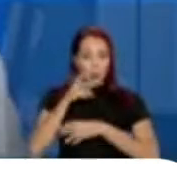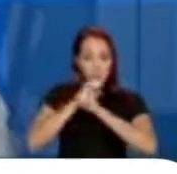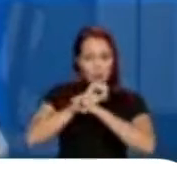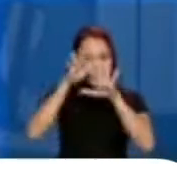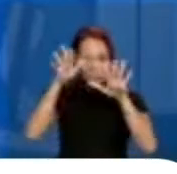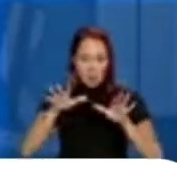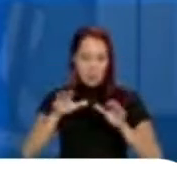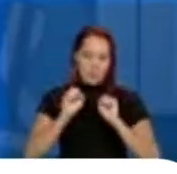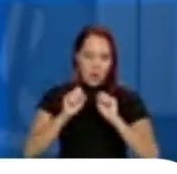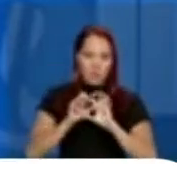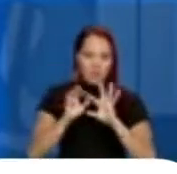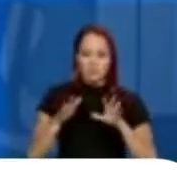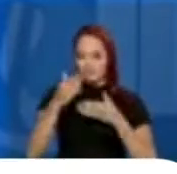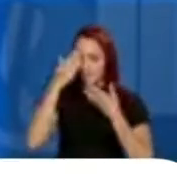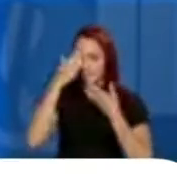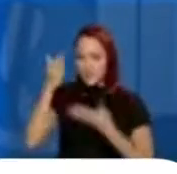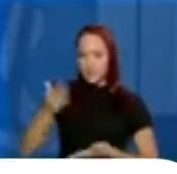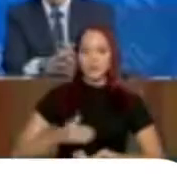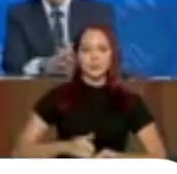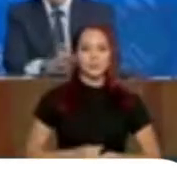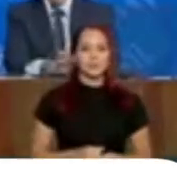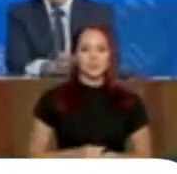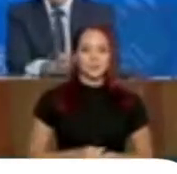sanar todas as dúvidas. Muito obrigado.